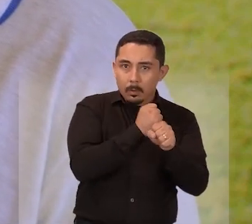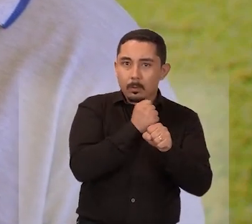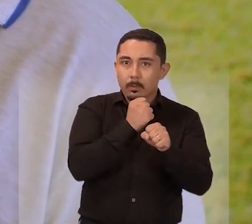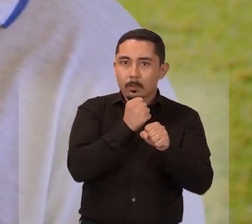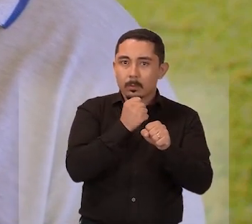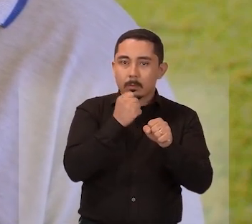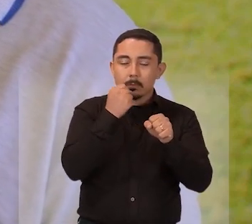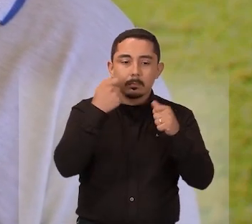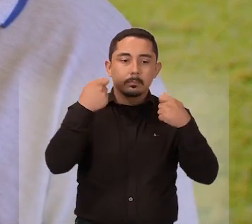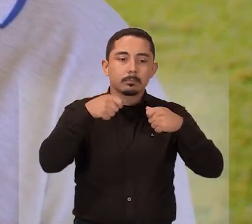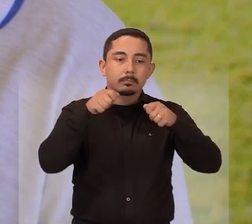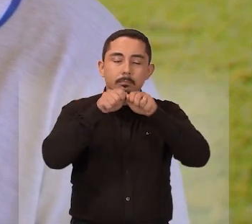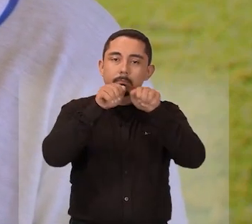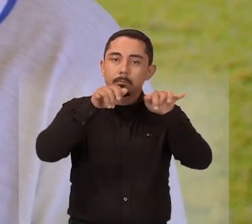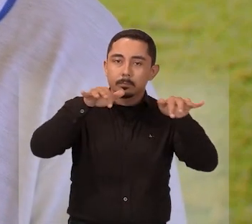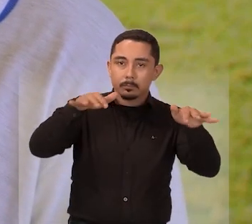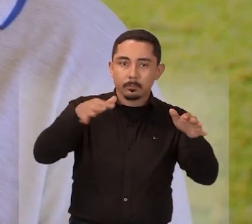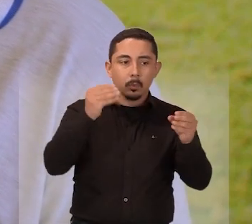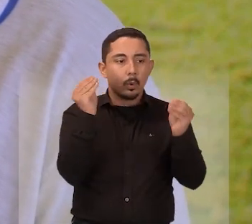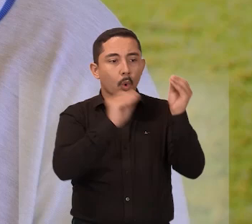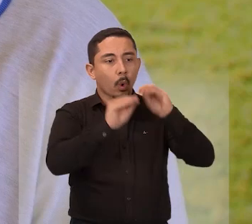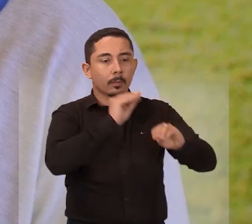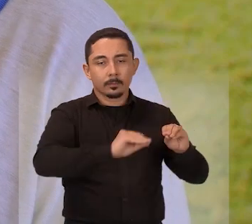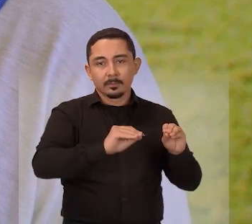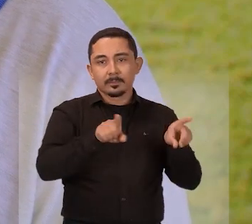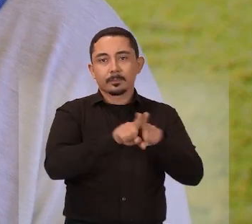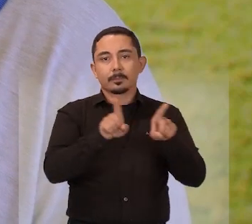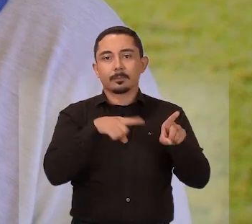a execução da obra fosse disposto.